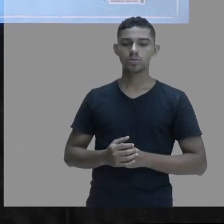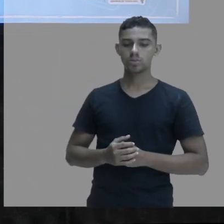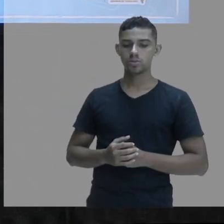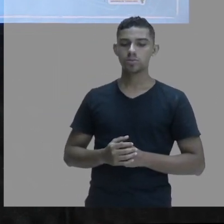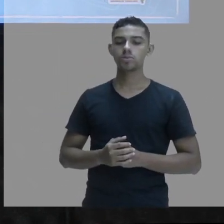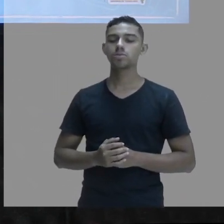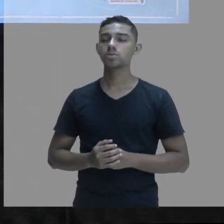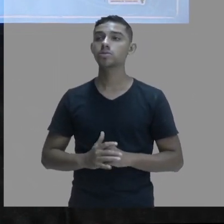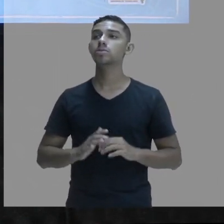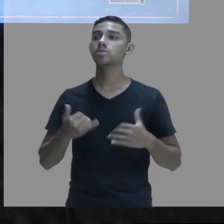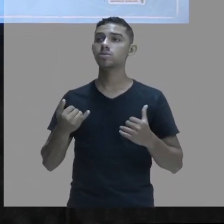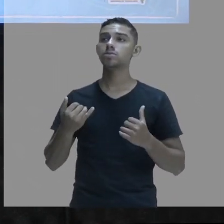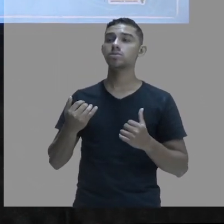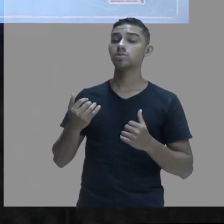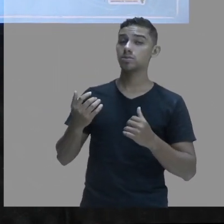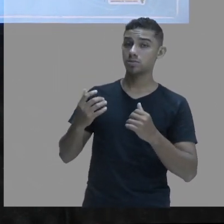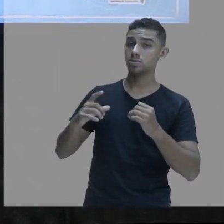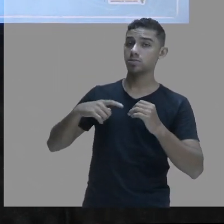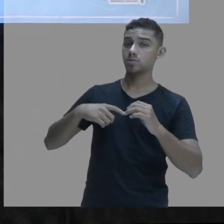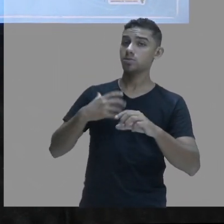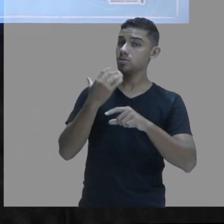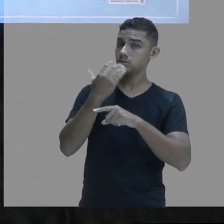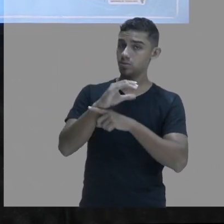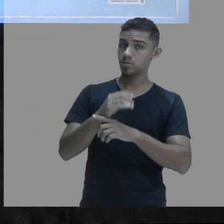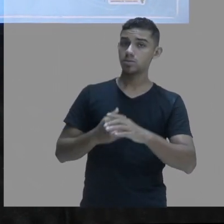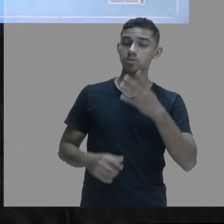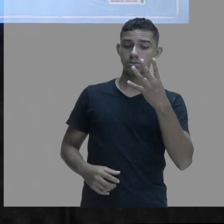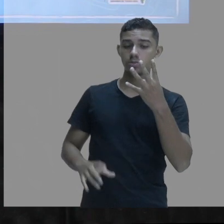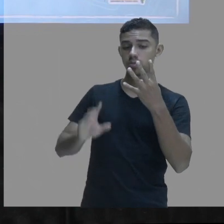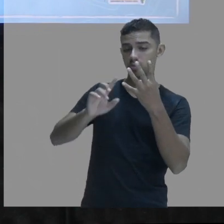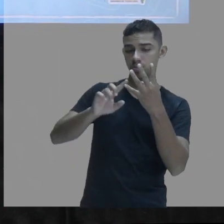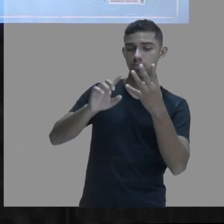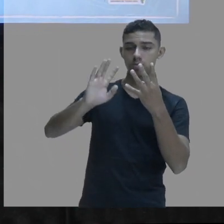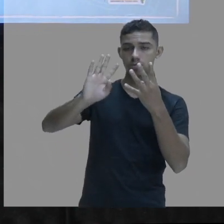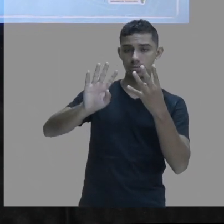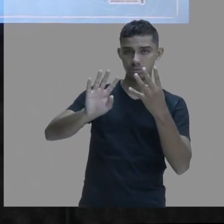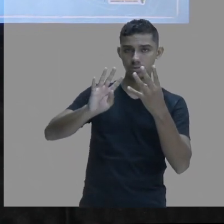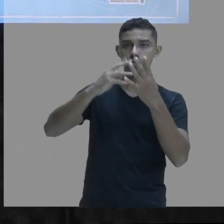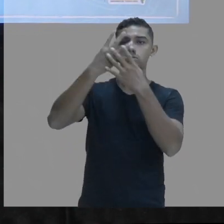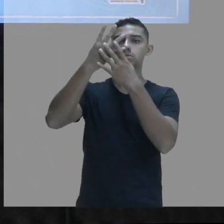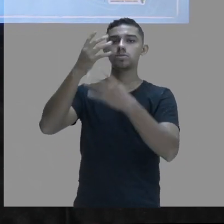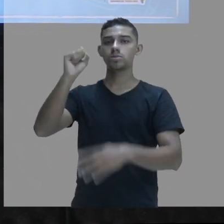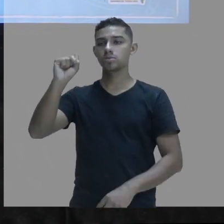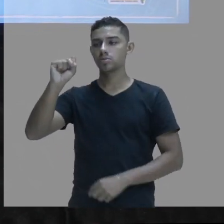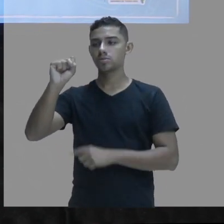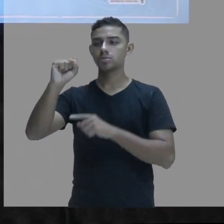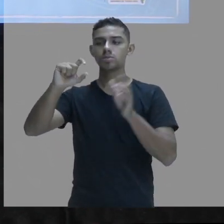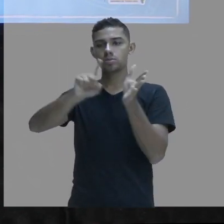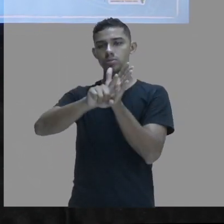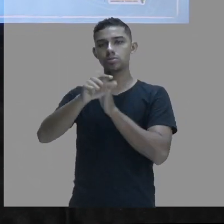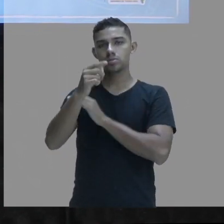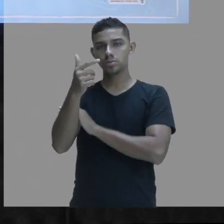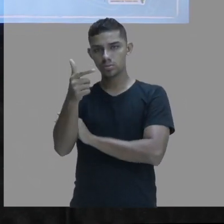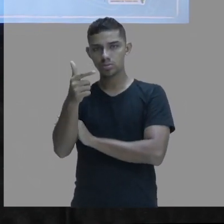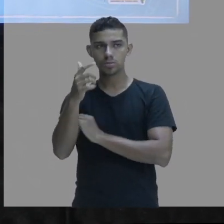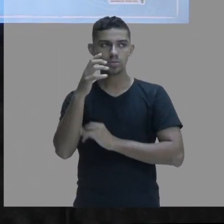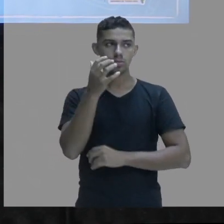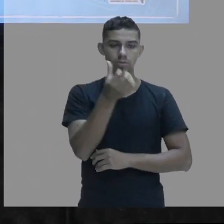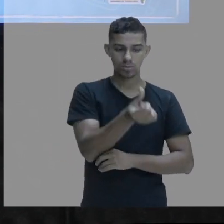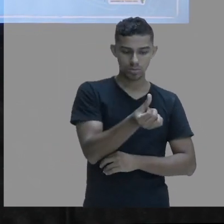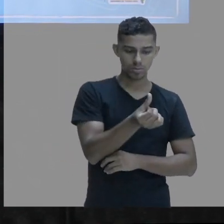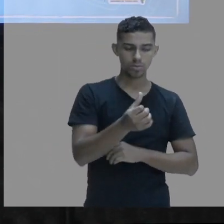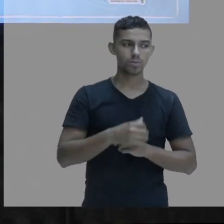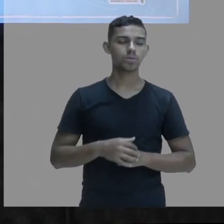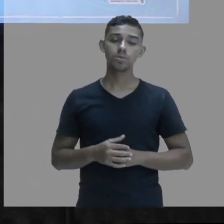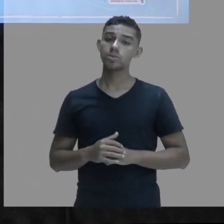alcino de 4 carbonos, o dobro de 4, 8, menos 2, 6. Então, o alcino de